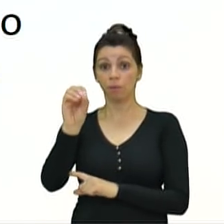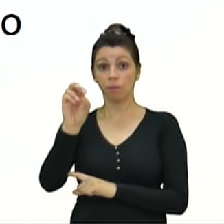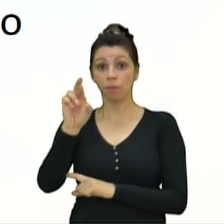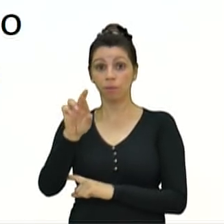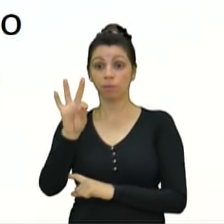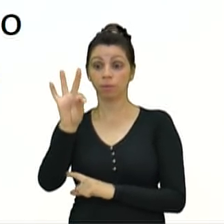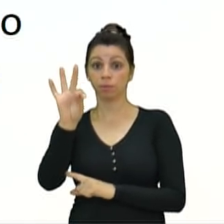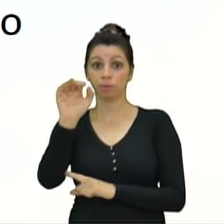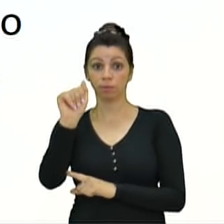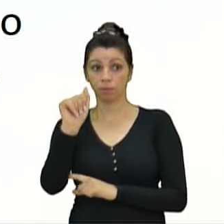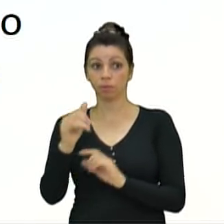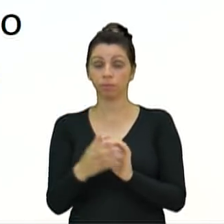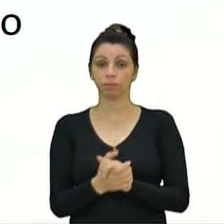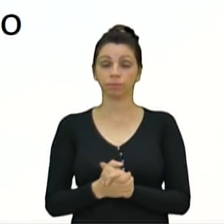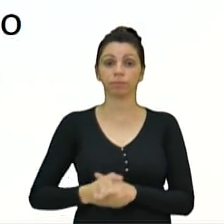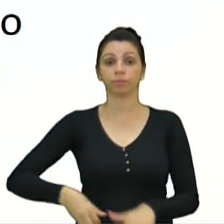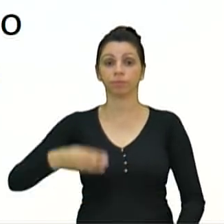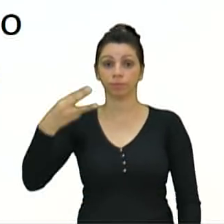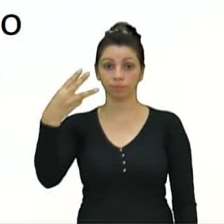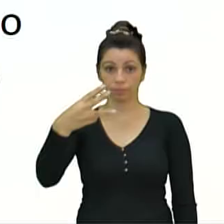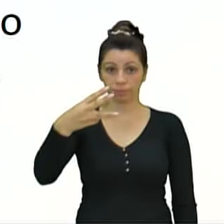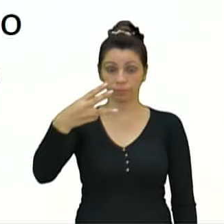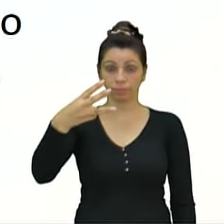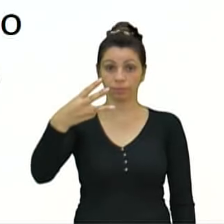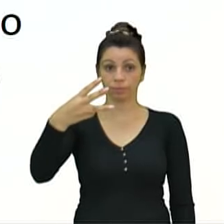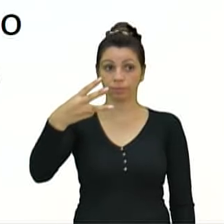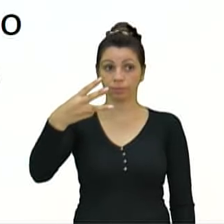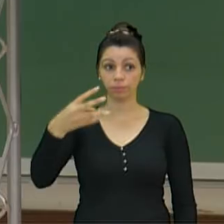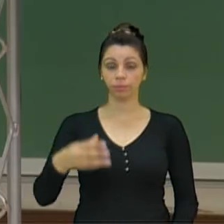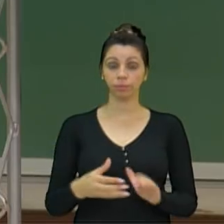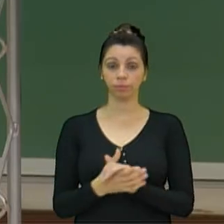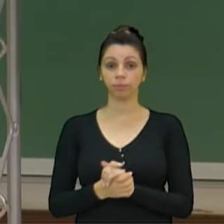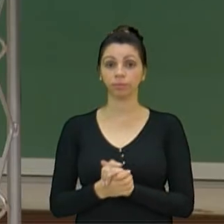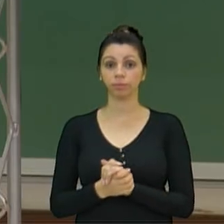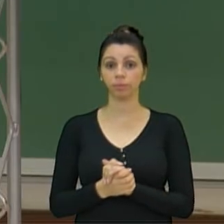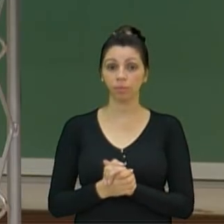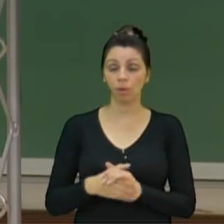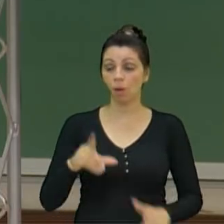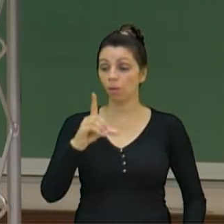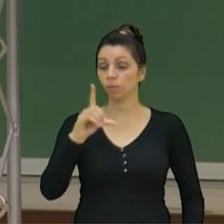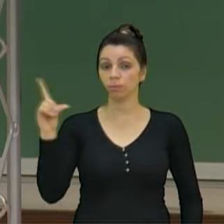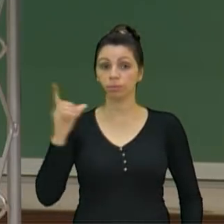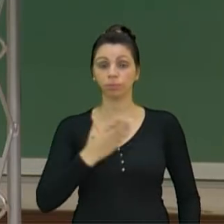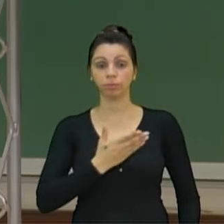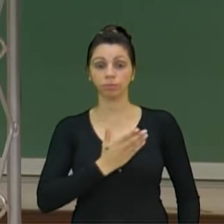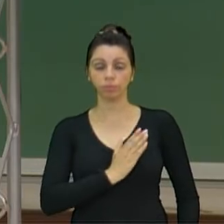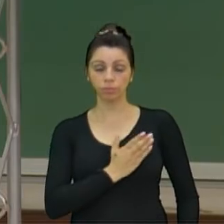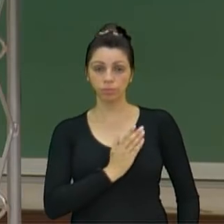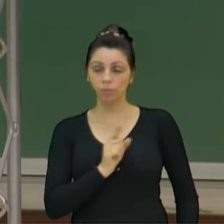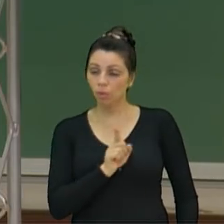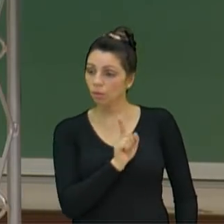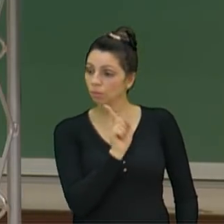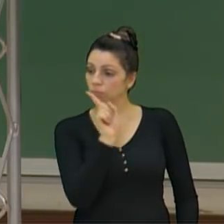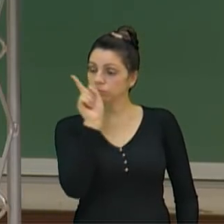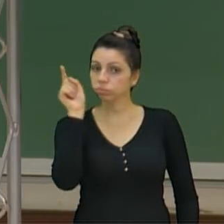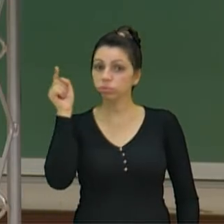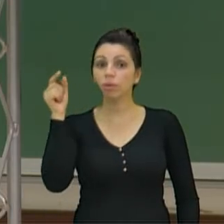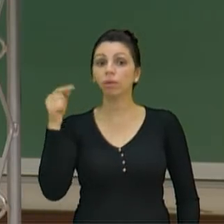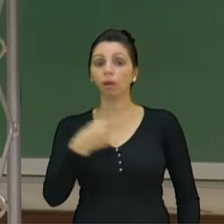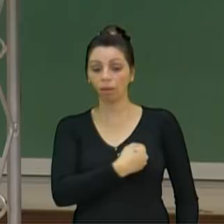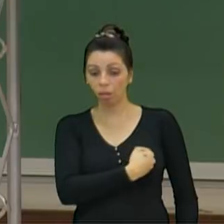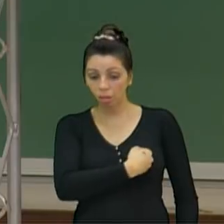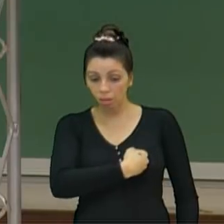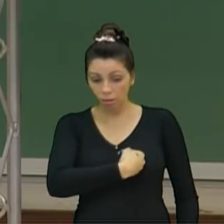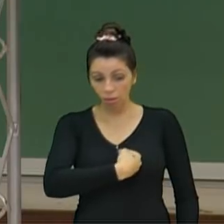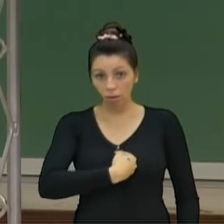tá? Em 3, essa artéria que parte do lado direito do coração, ela vai seguir lá para os pulmões,